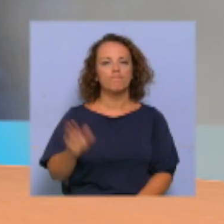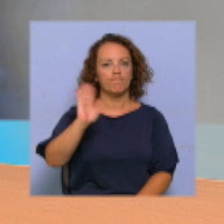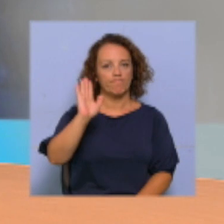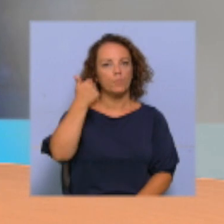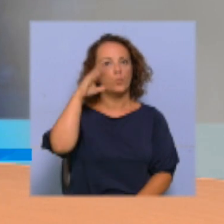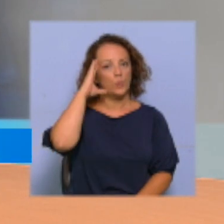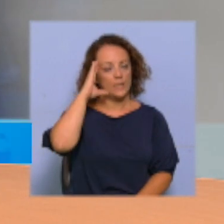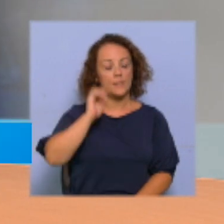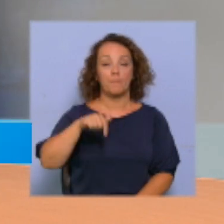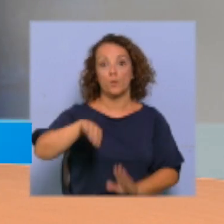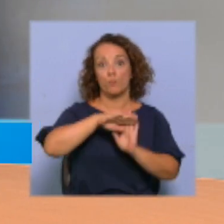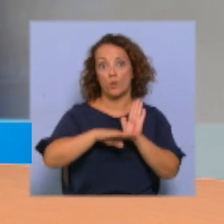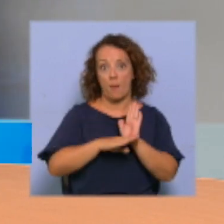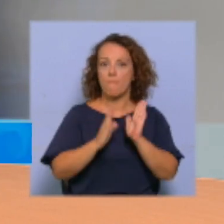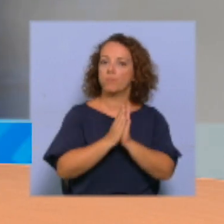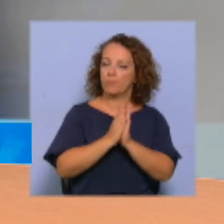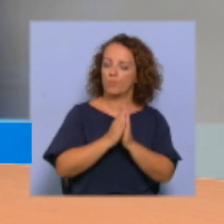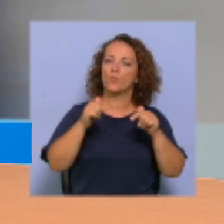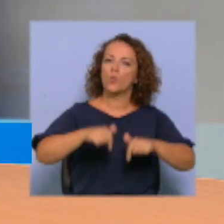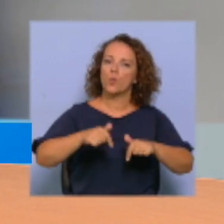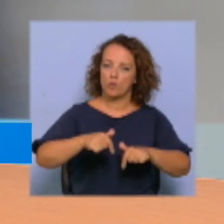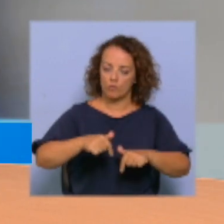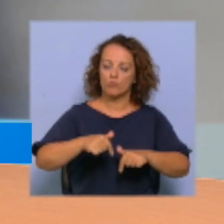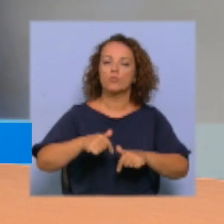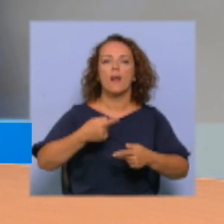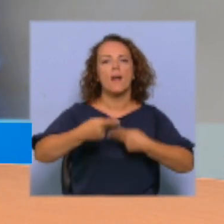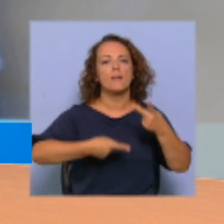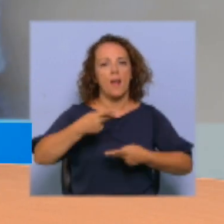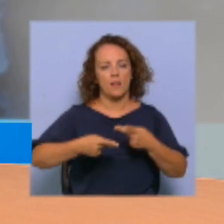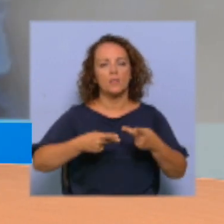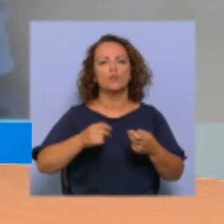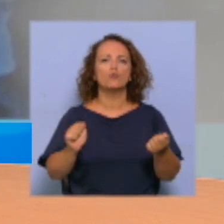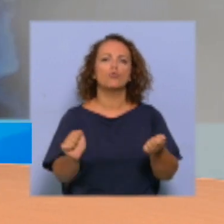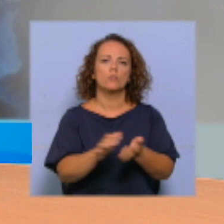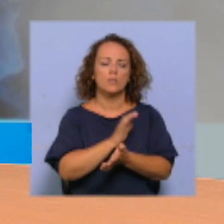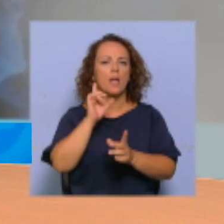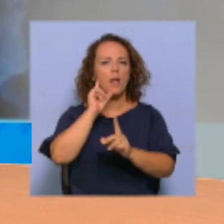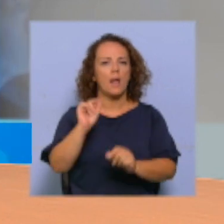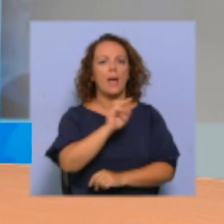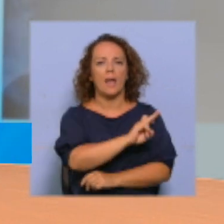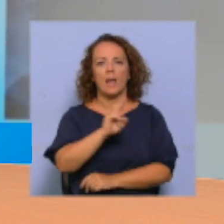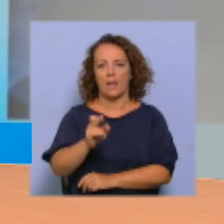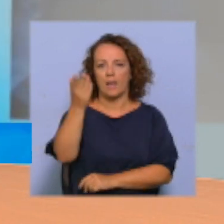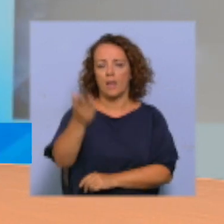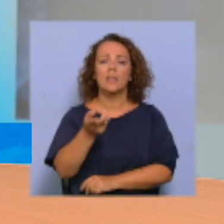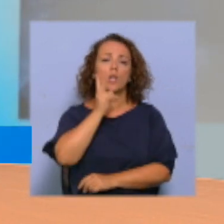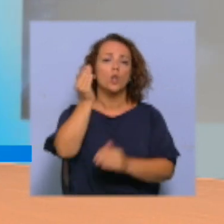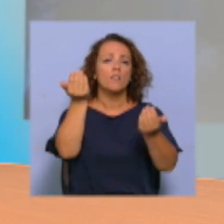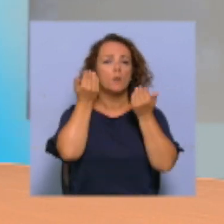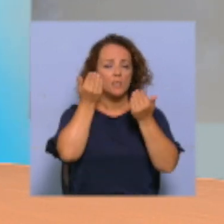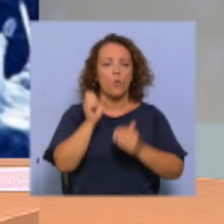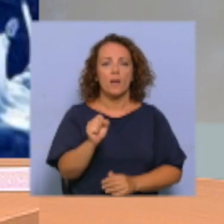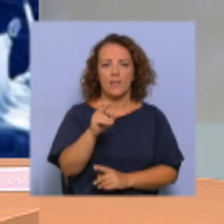Olá, muito boa tarde. Este é o programa Eclésia, que hoje conta com a análise do jornalismo da Renascença. Está connosco a sua diretora de informação,